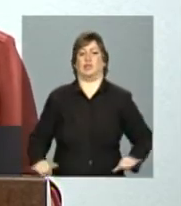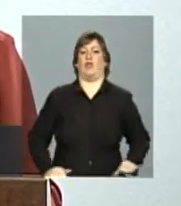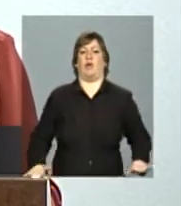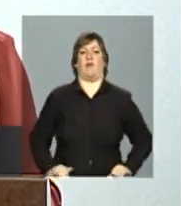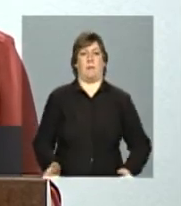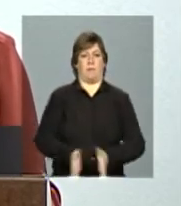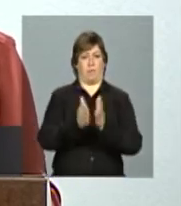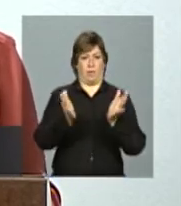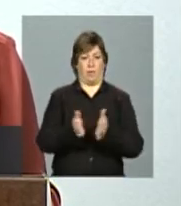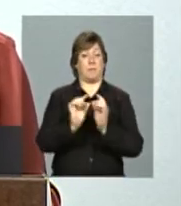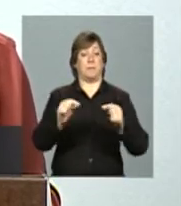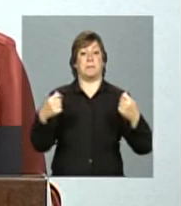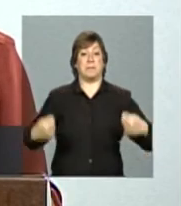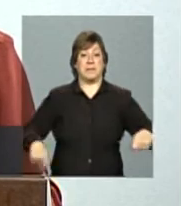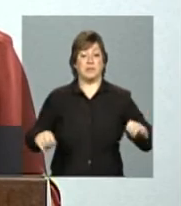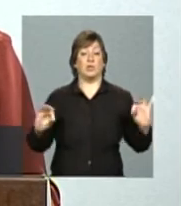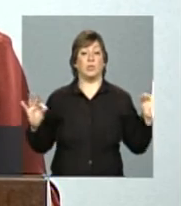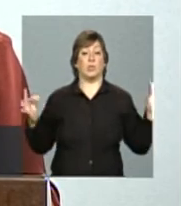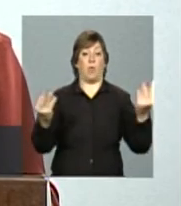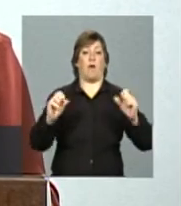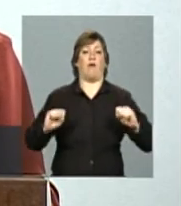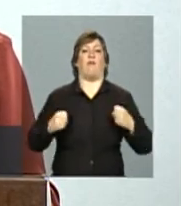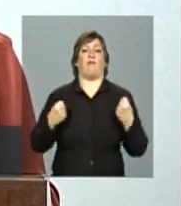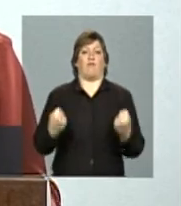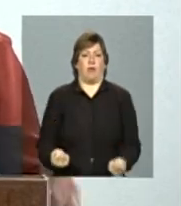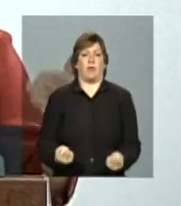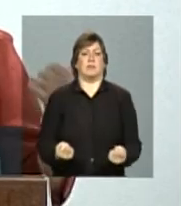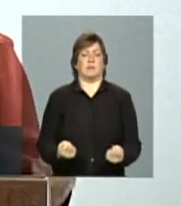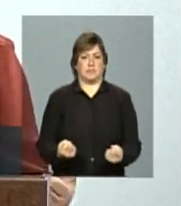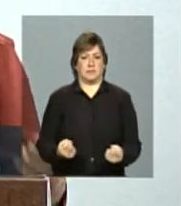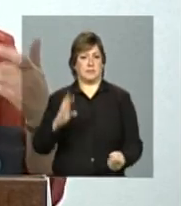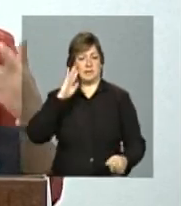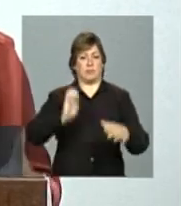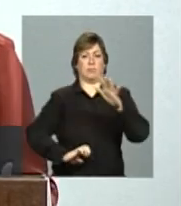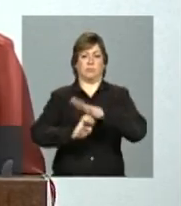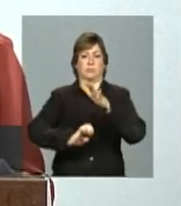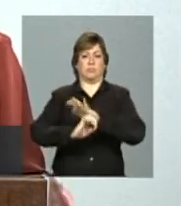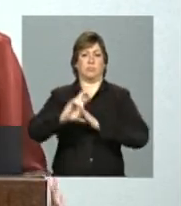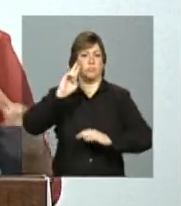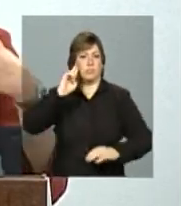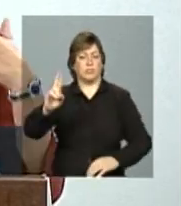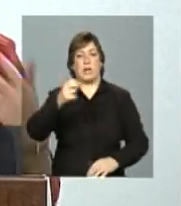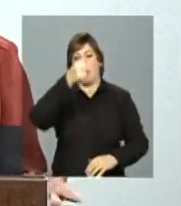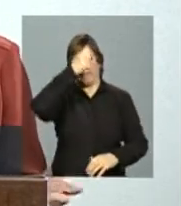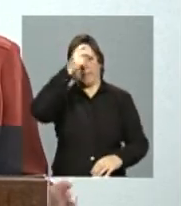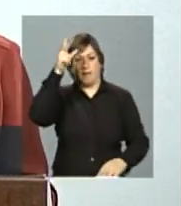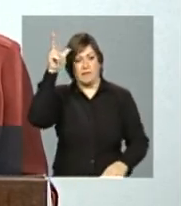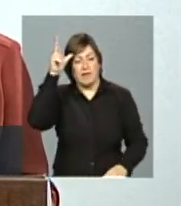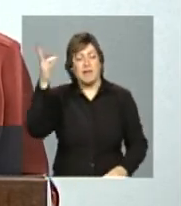exige o engajamento de todos sem exceção empresários prefeitos